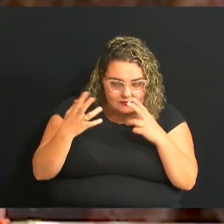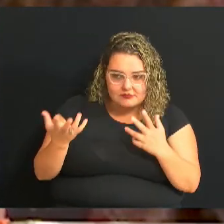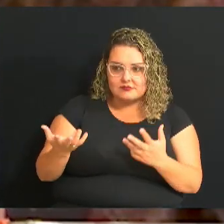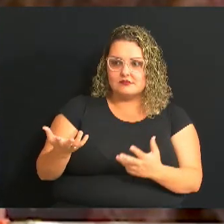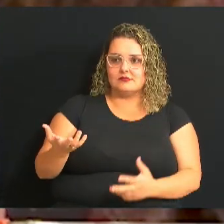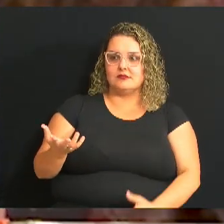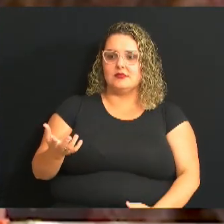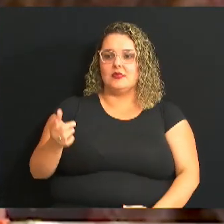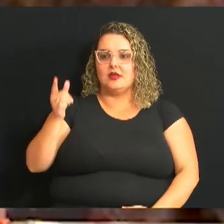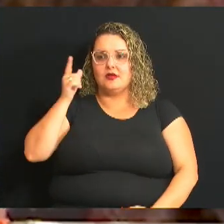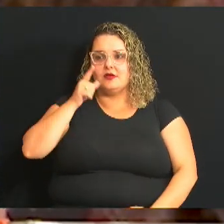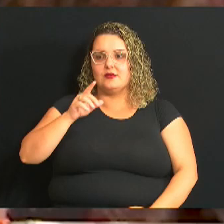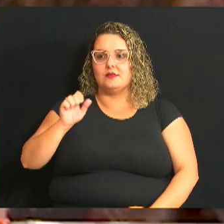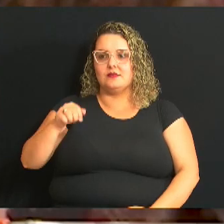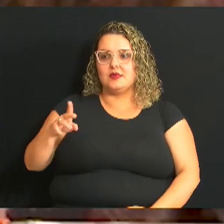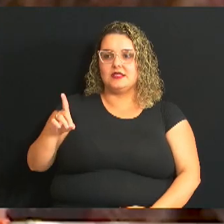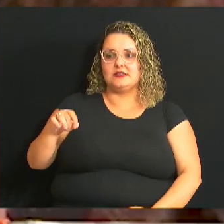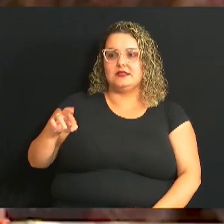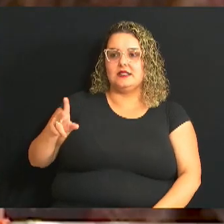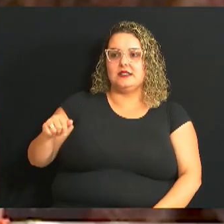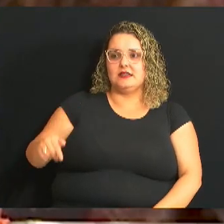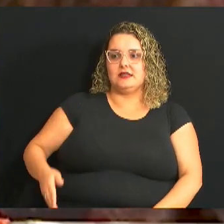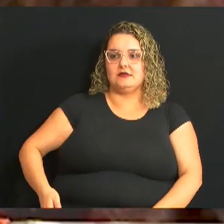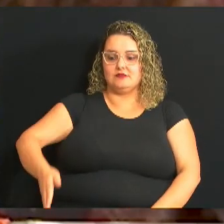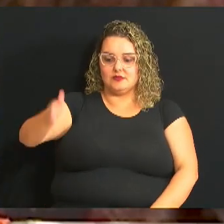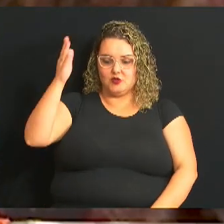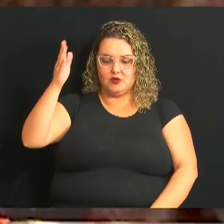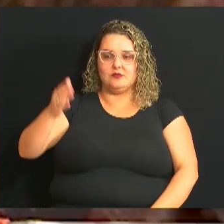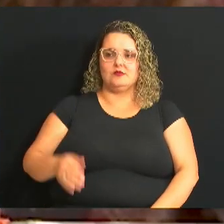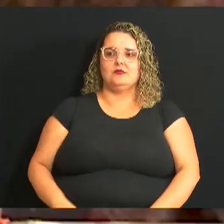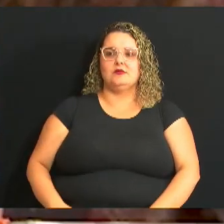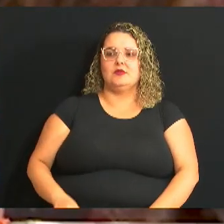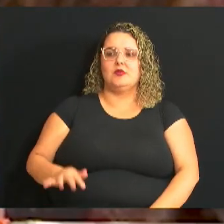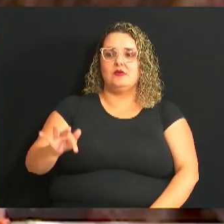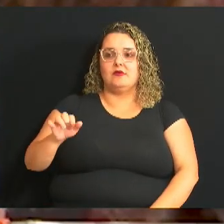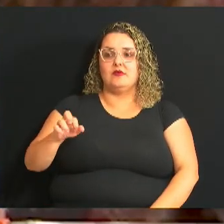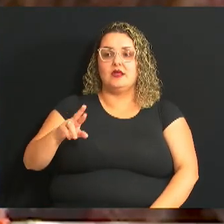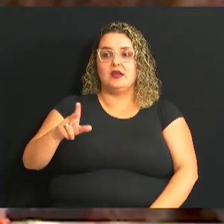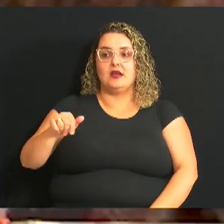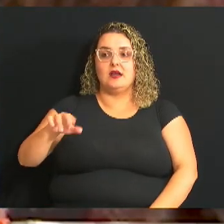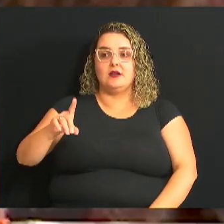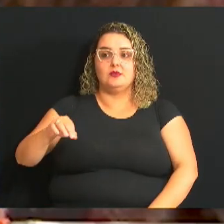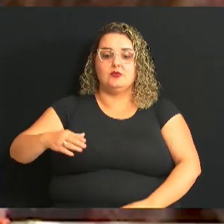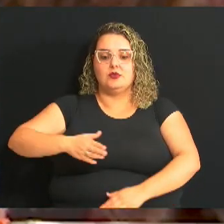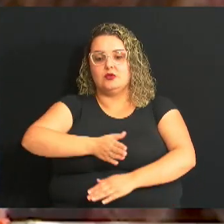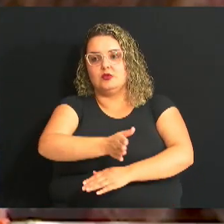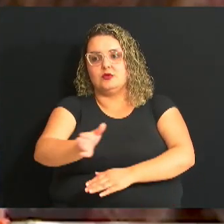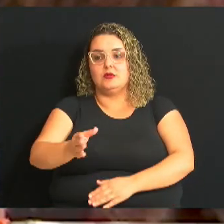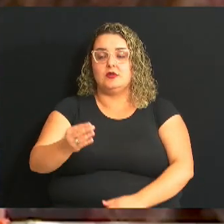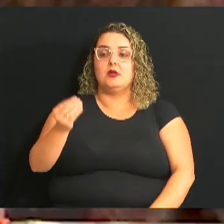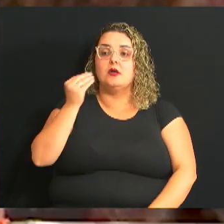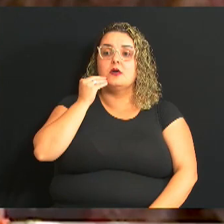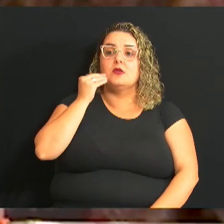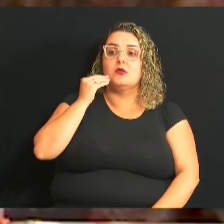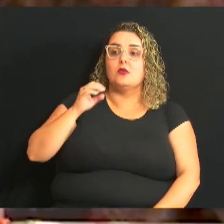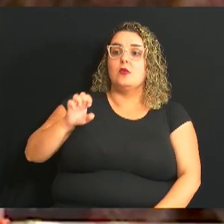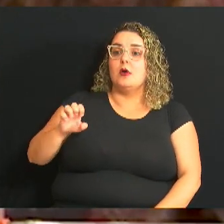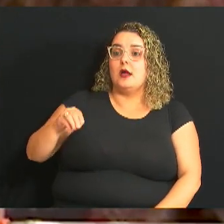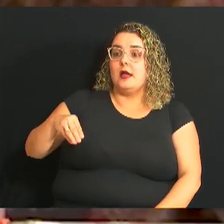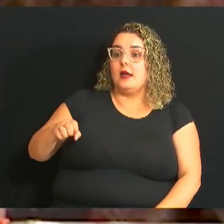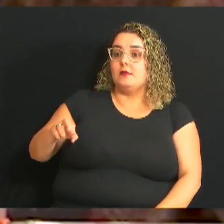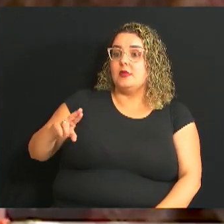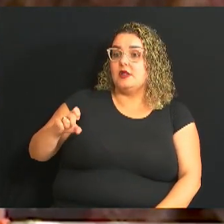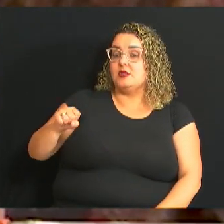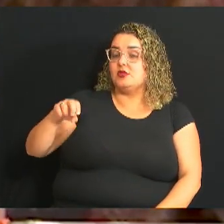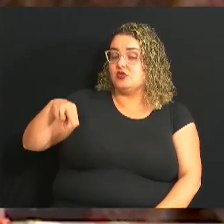consegui ser bandeirinha de pista na curva do Ferradura, que nem existe mais, na corrida de teste que o Emerson Fittipaldi trouxe para o Brasil.